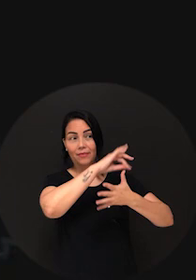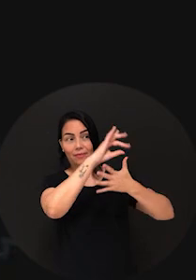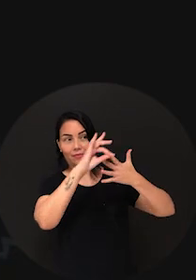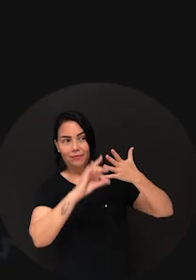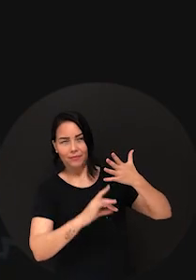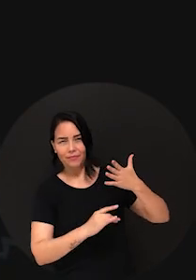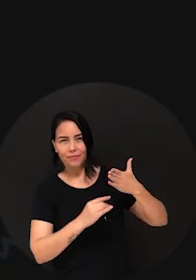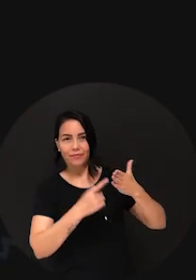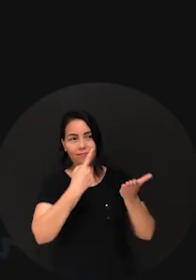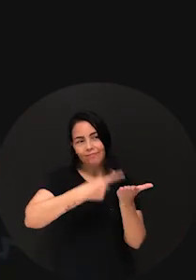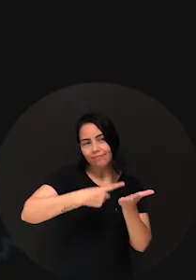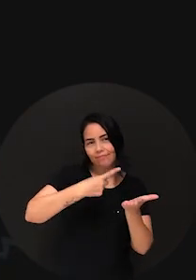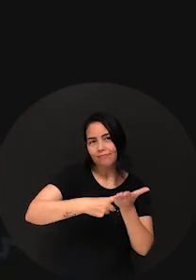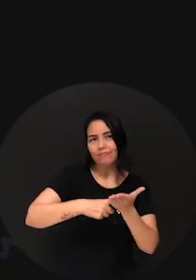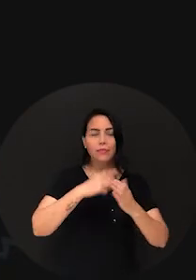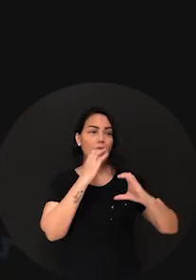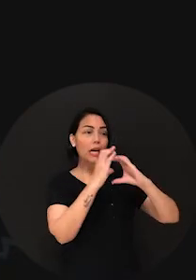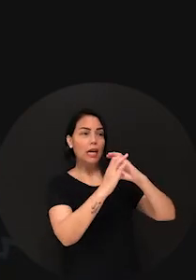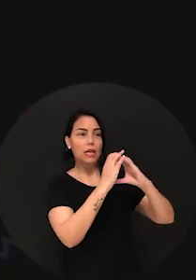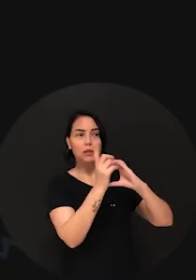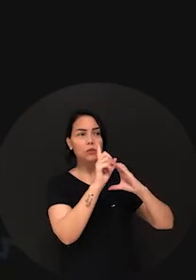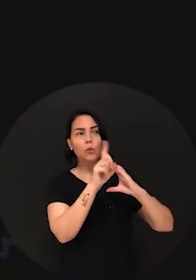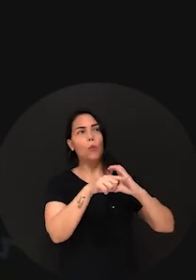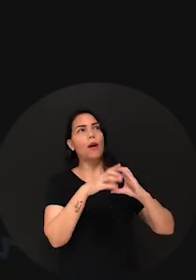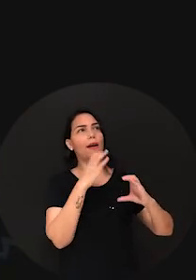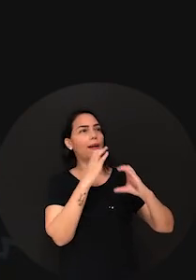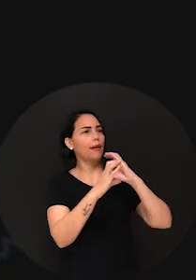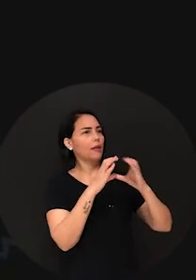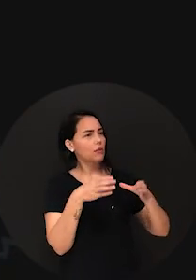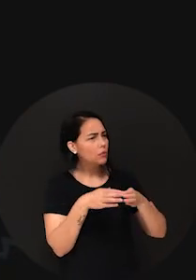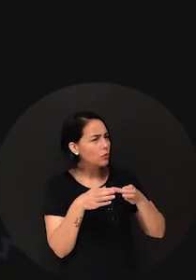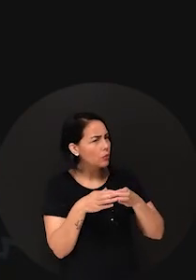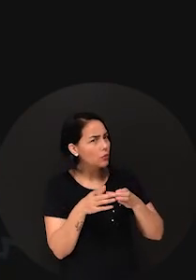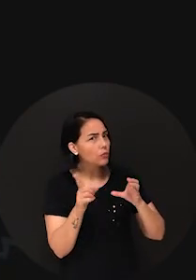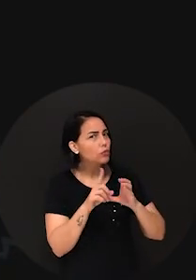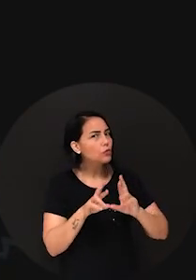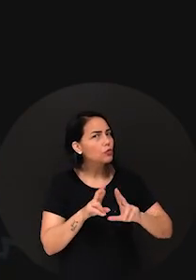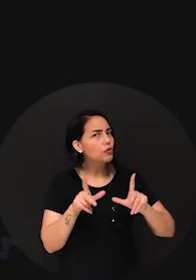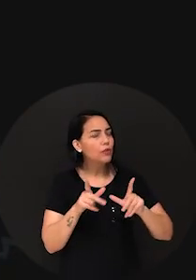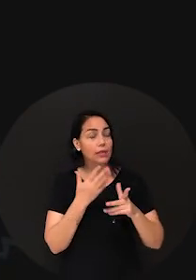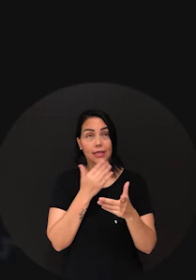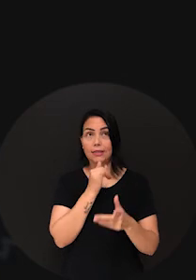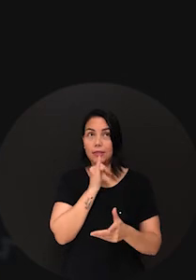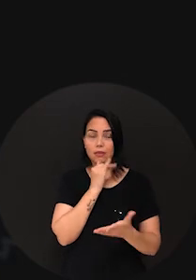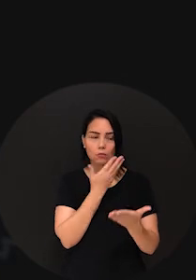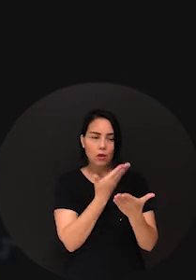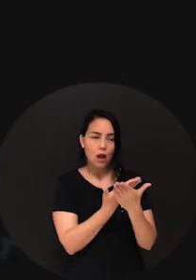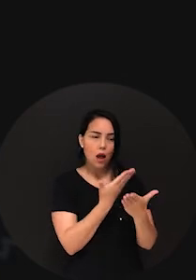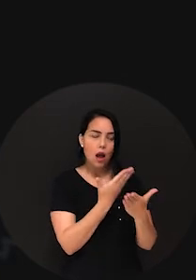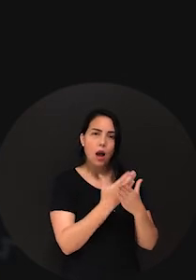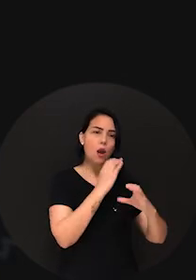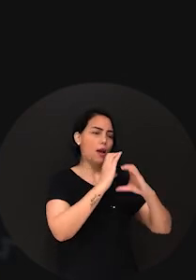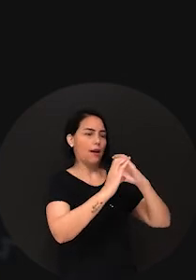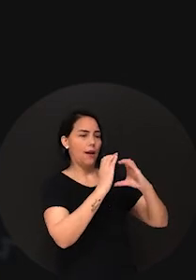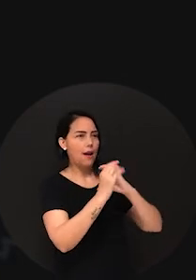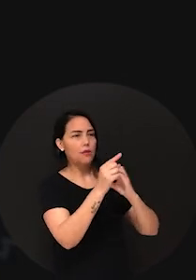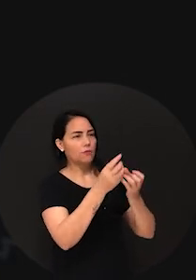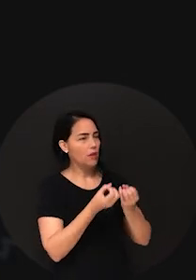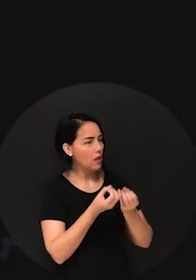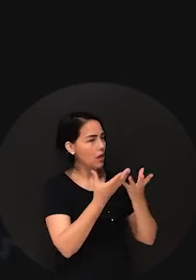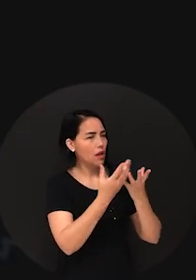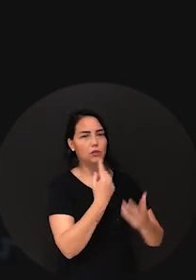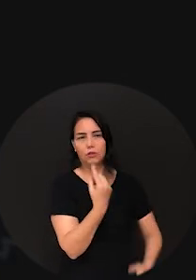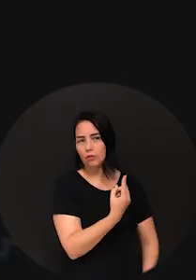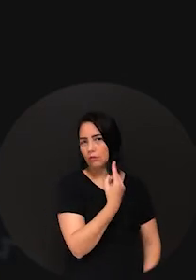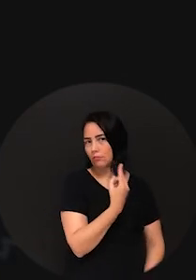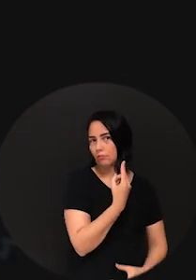entrevista. Canto não é canto coral. Não, a gente tem aula de canto para quem quer cantar solo, bandas,